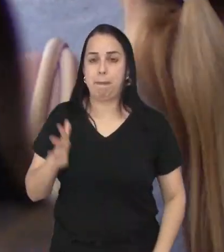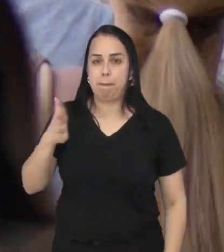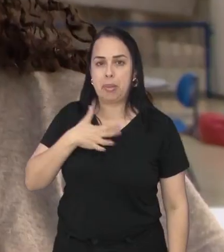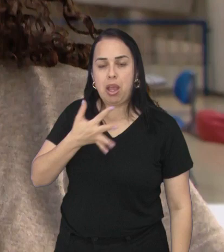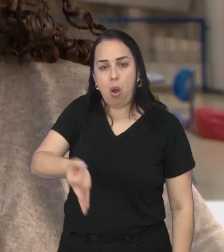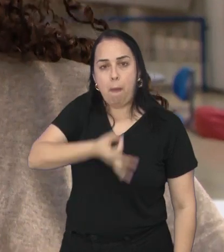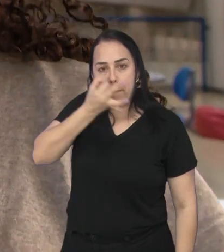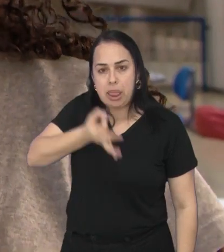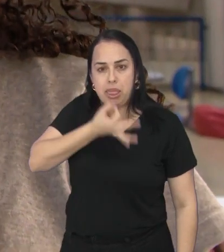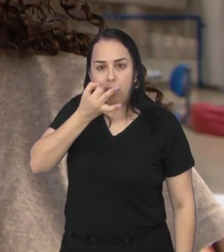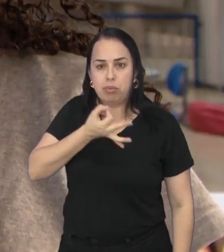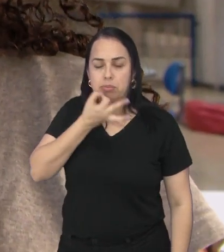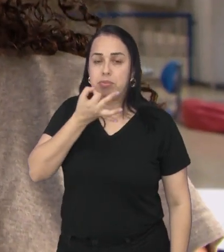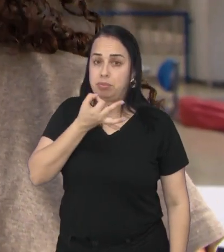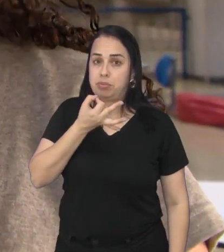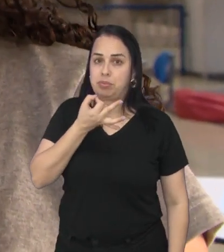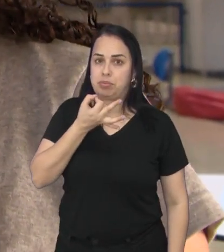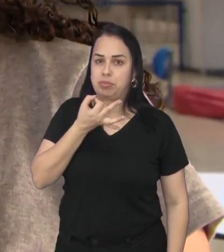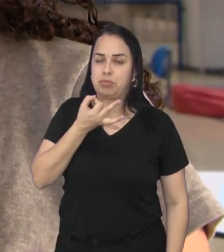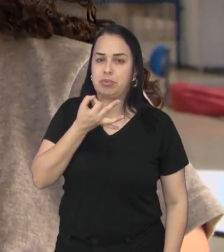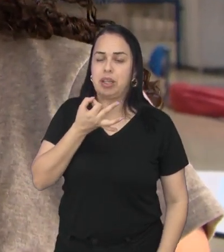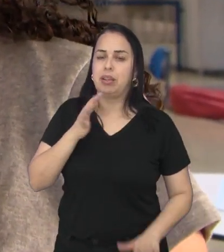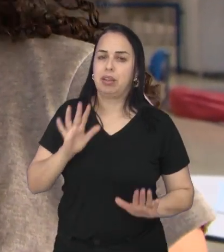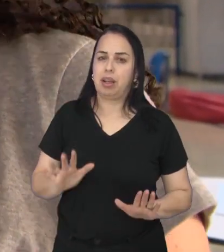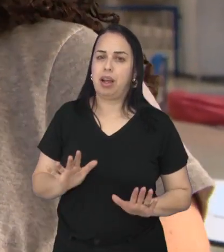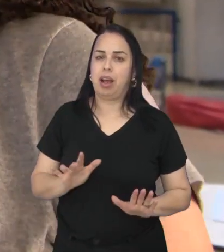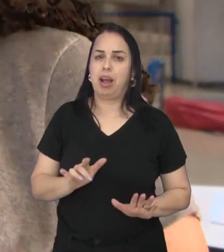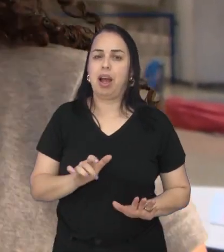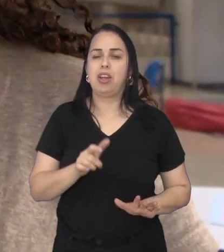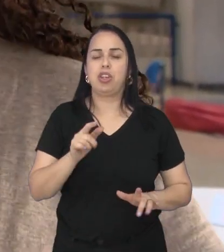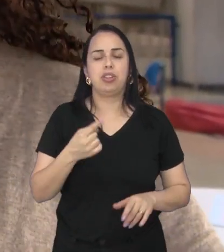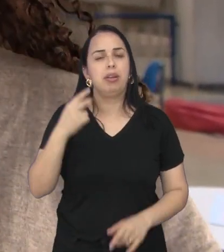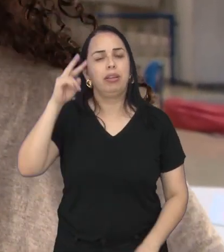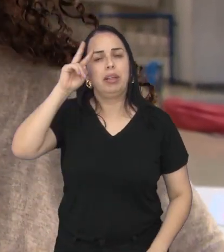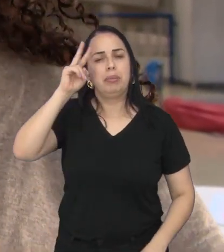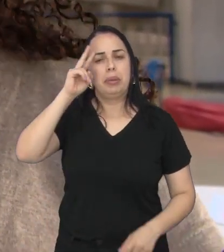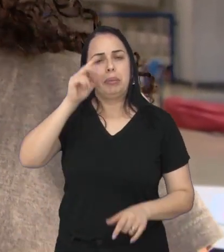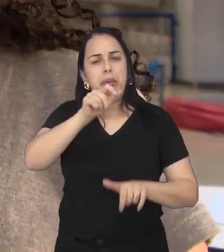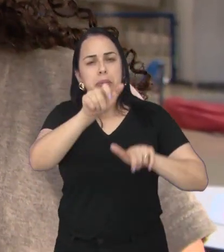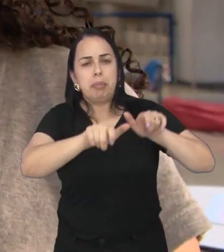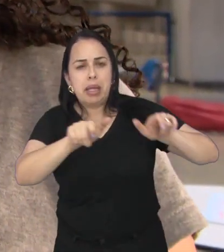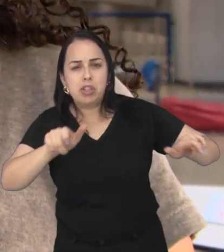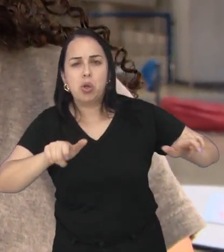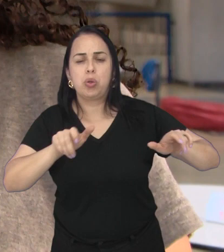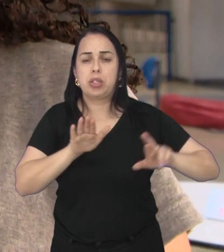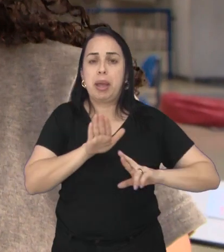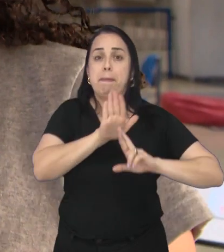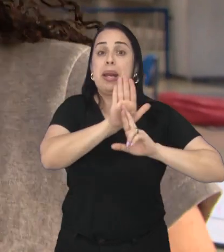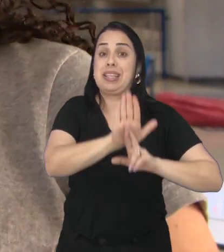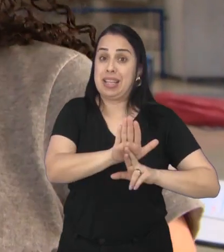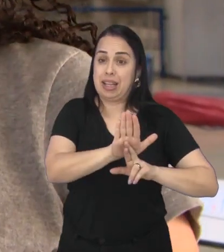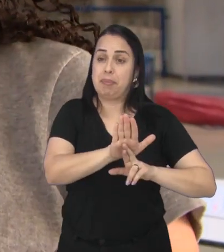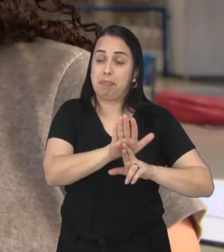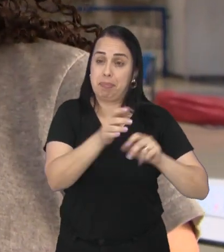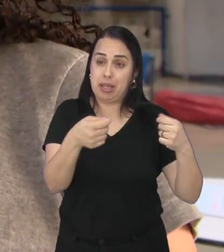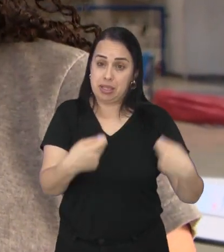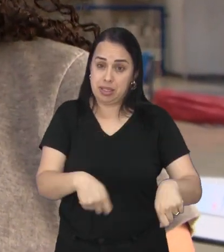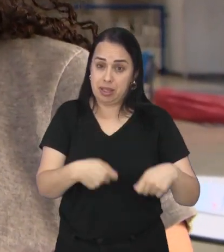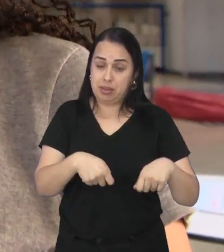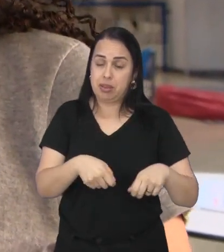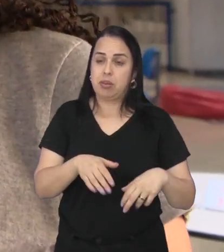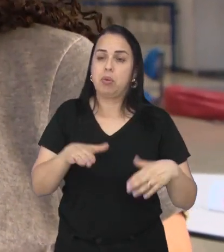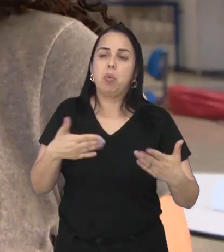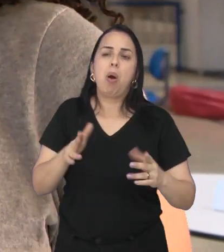ampla. Na minha opinião, como a República, a gente vota para colocar as pessoas lá, são pessoas que têm que representar, então o que